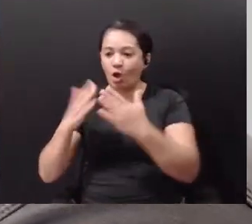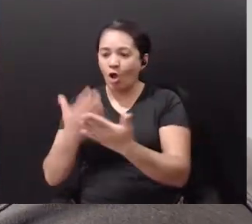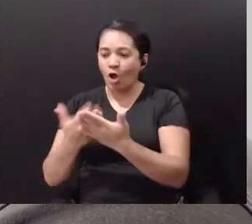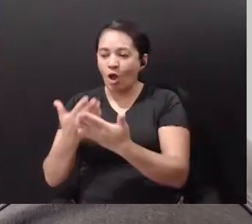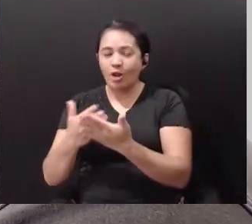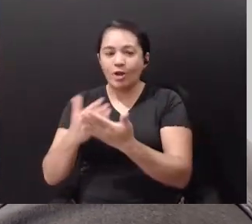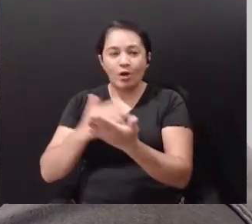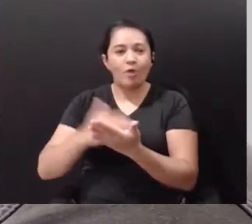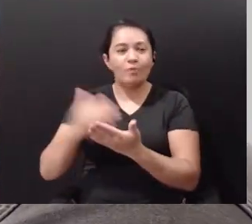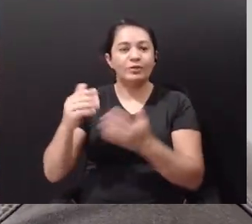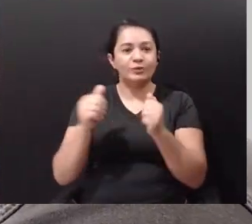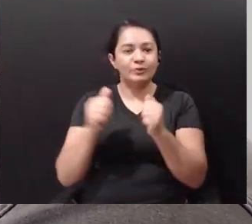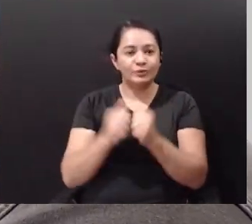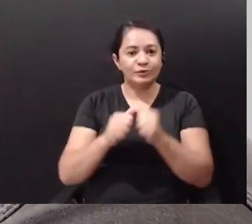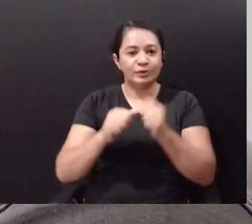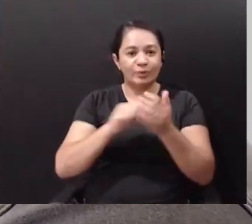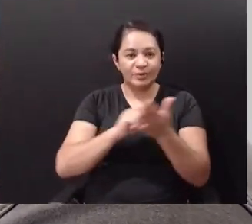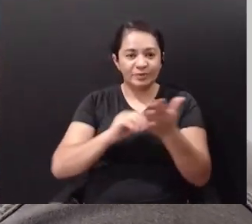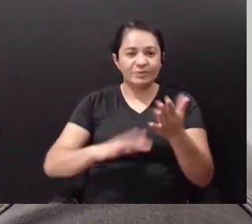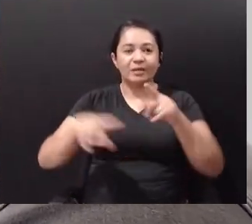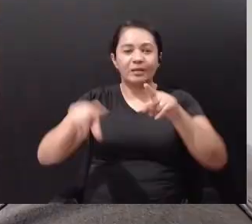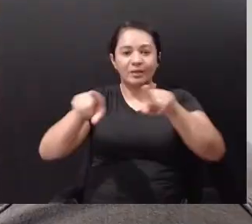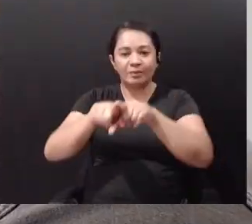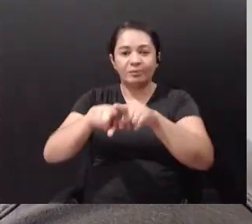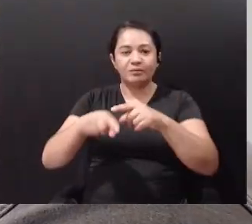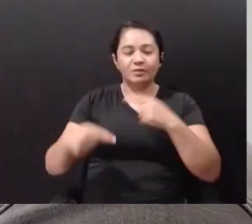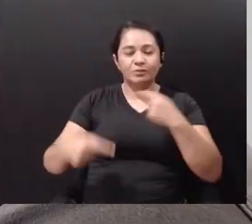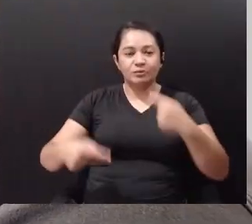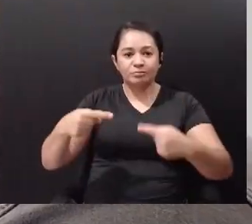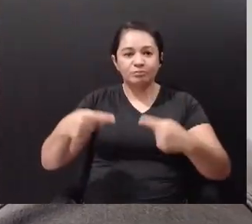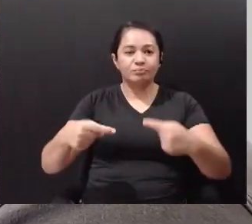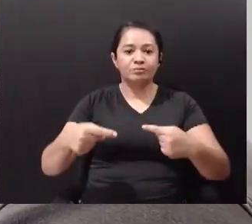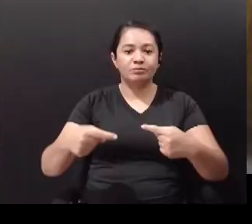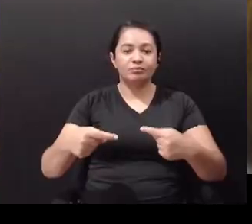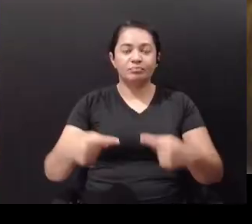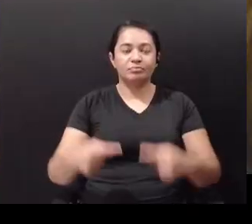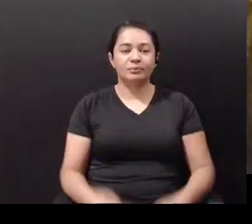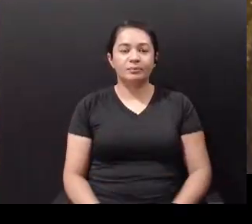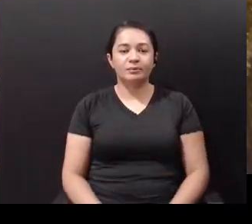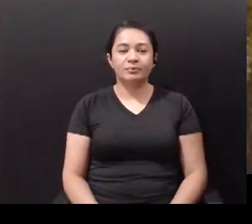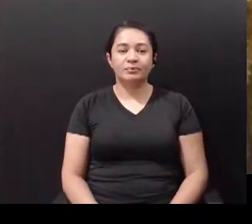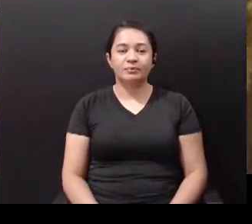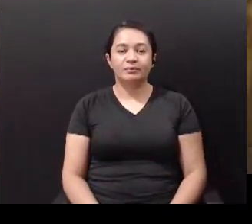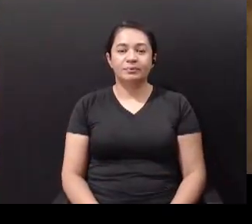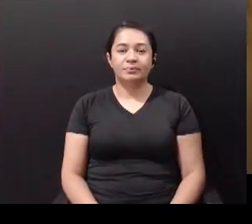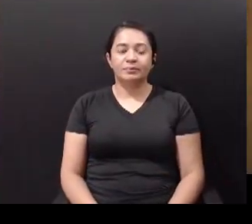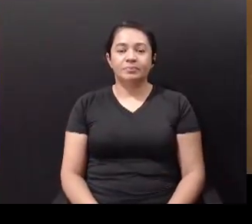essas atividades também e as discussões que passam a ter na Câmara.